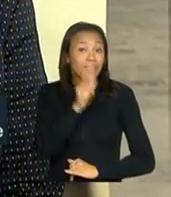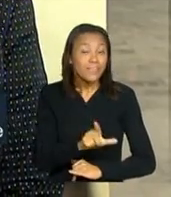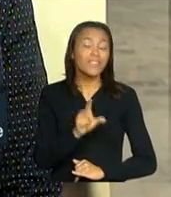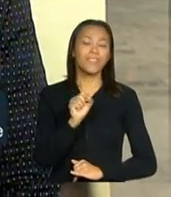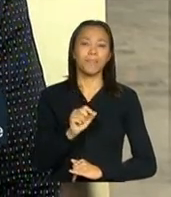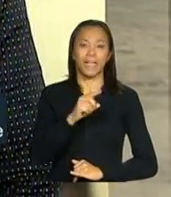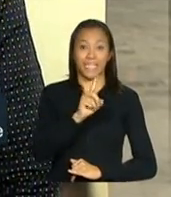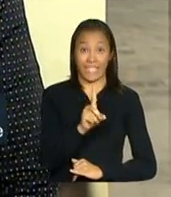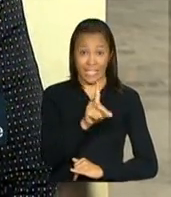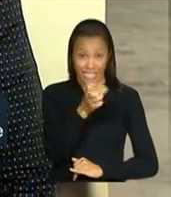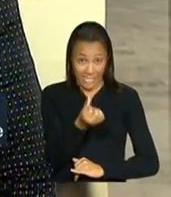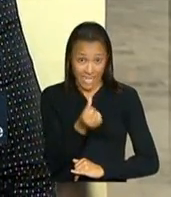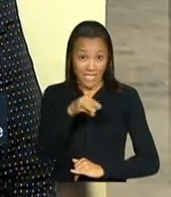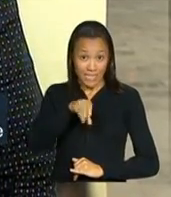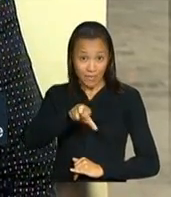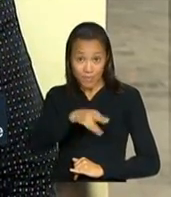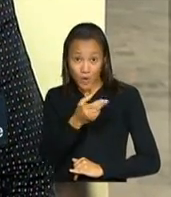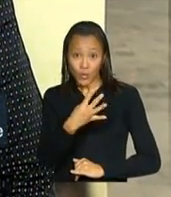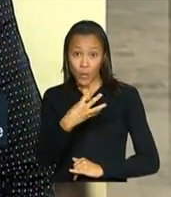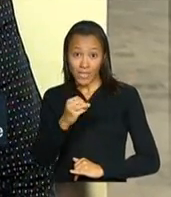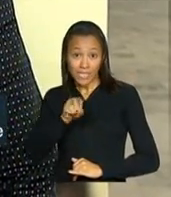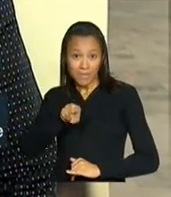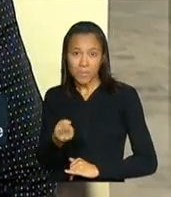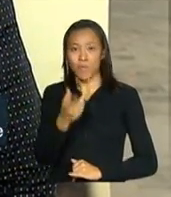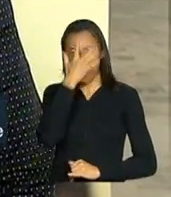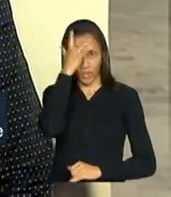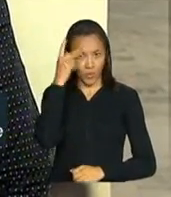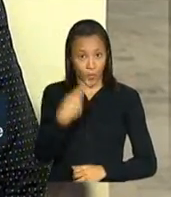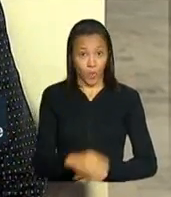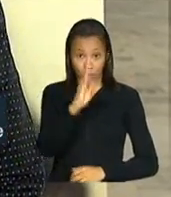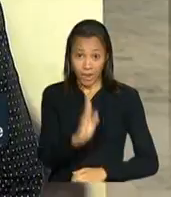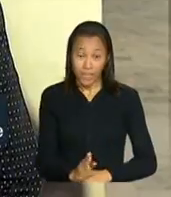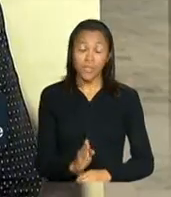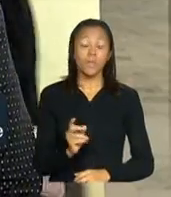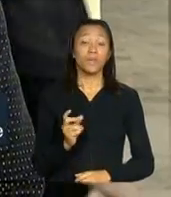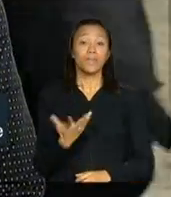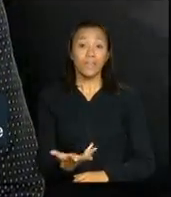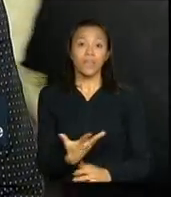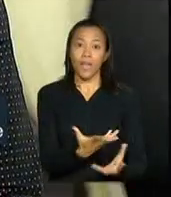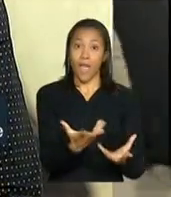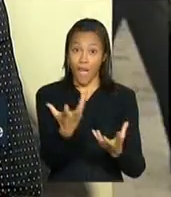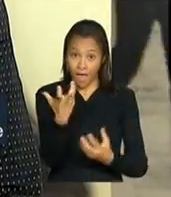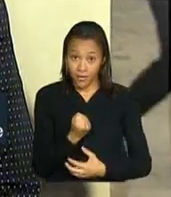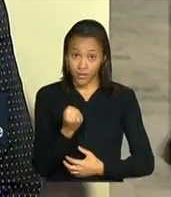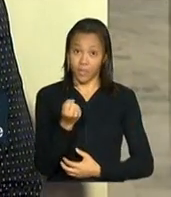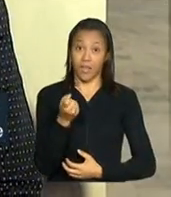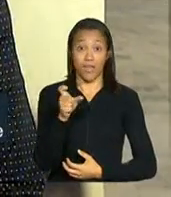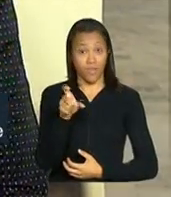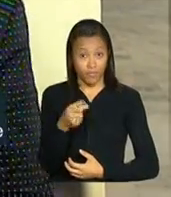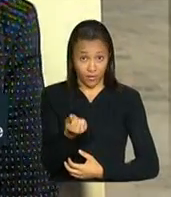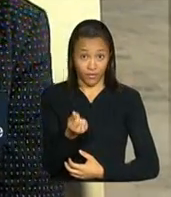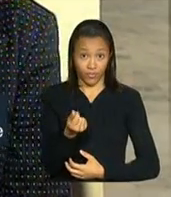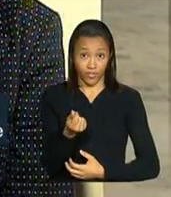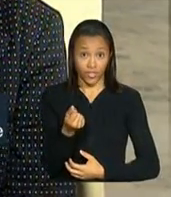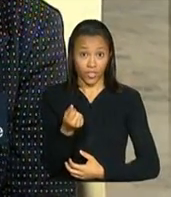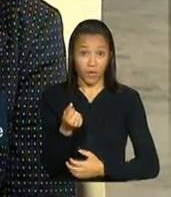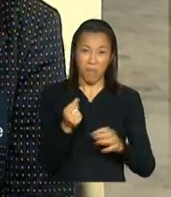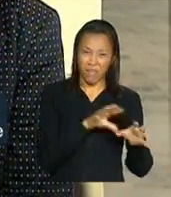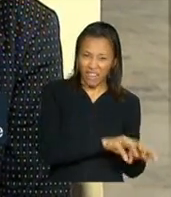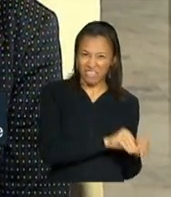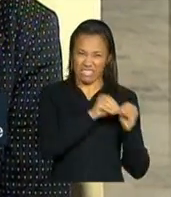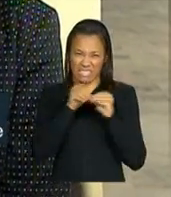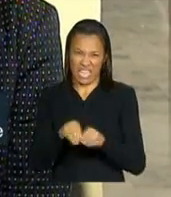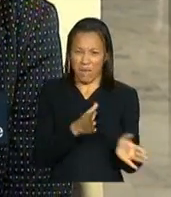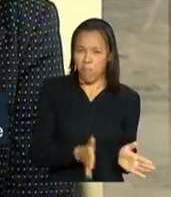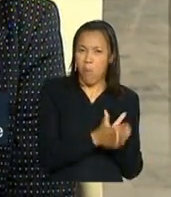chegar em 16 milhões 400.000 pessoas no Brasil que passam a receber renda suficiente para sair da extrema